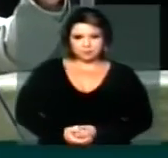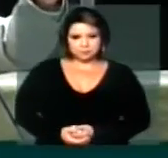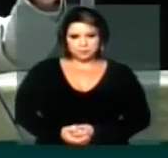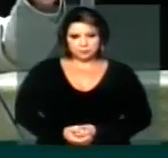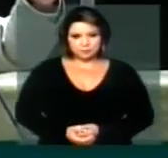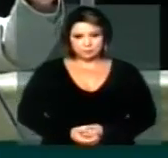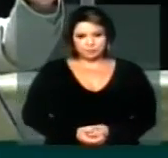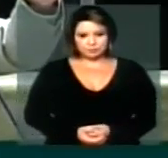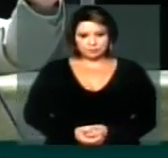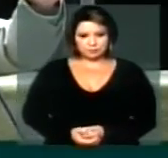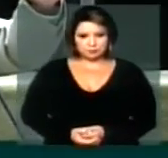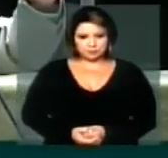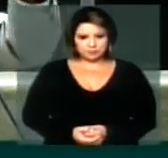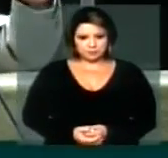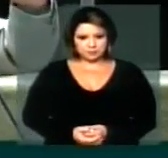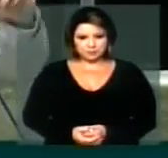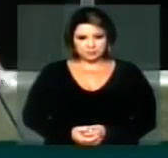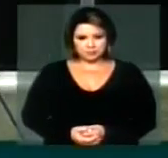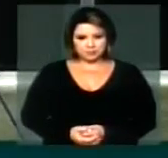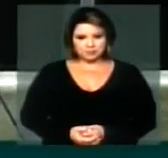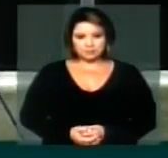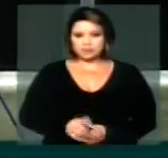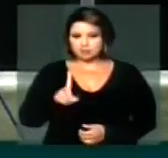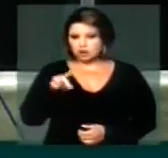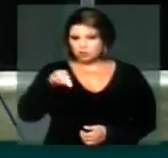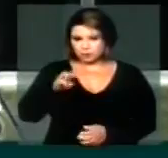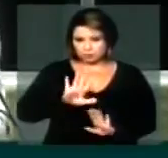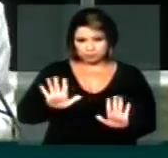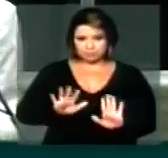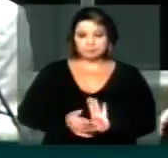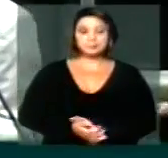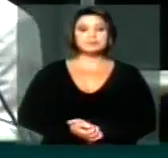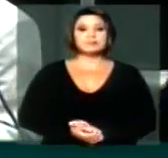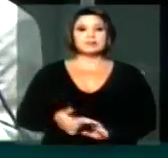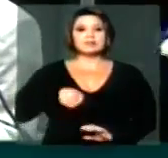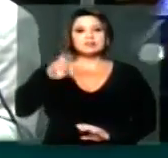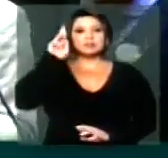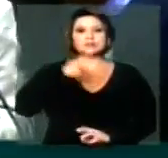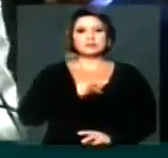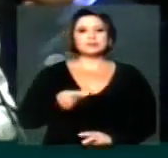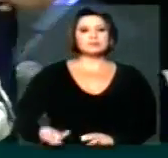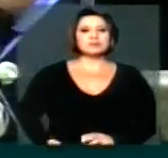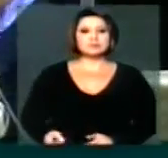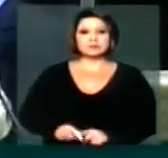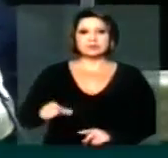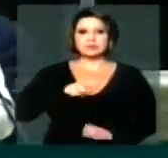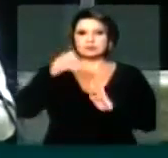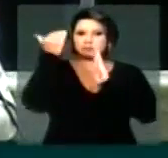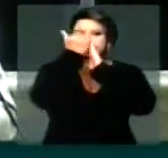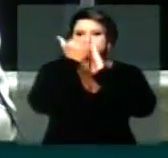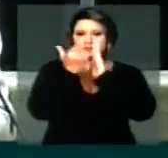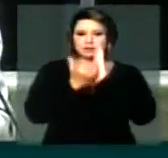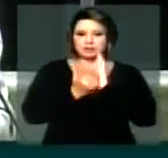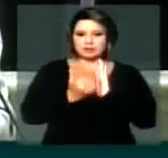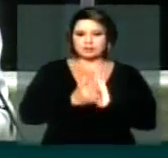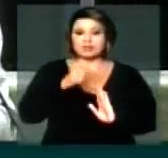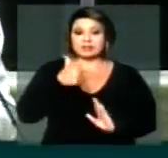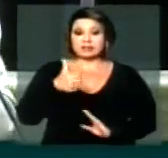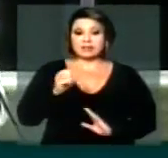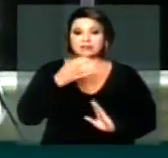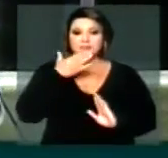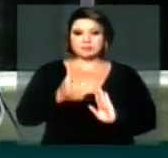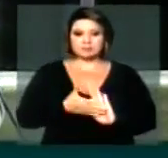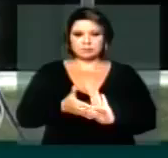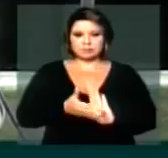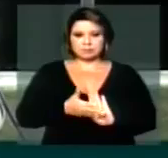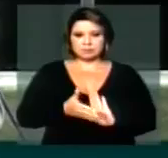Acabou? Um minutinho para encerrar. Senhor presidente, nós temos um elenco aqui de 10 propostas.